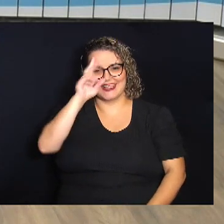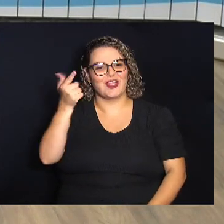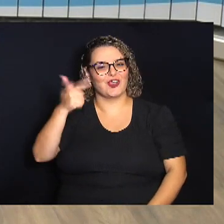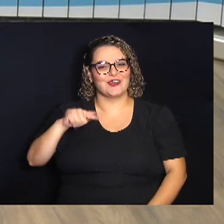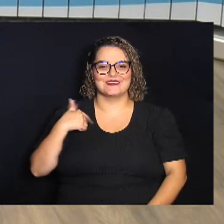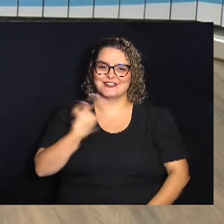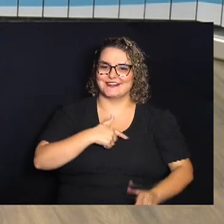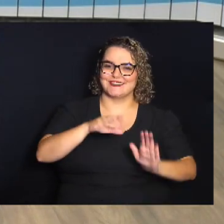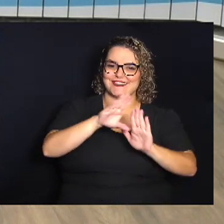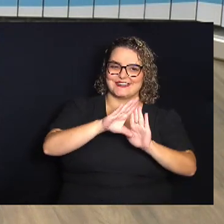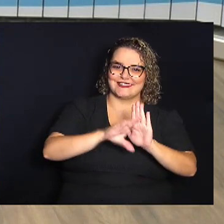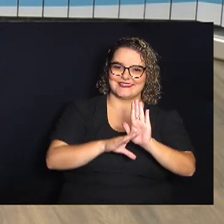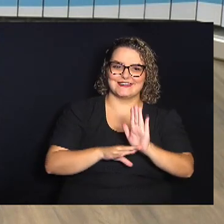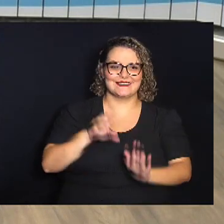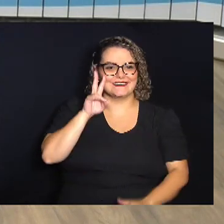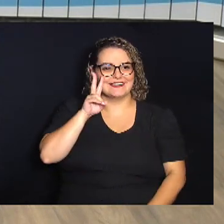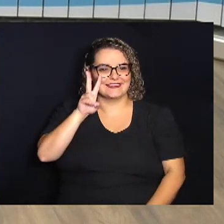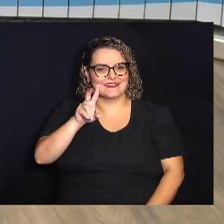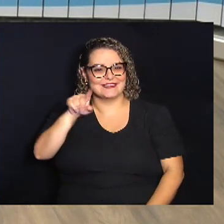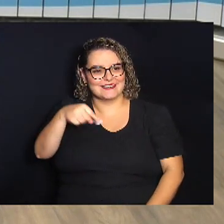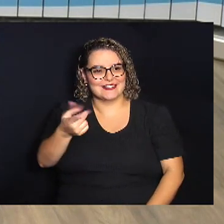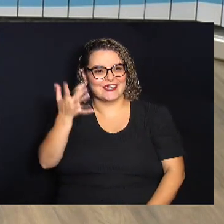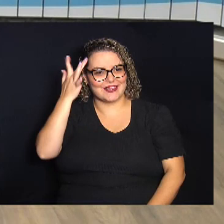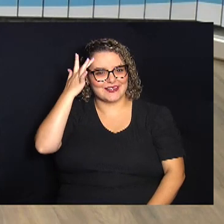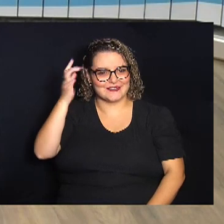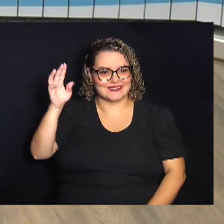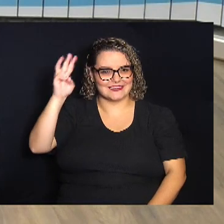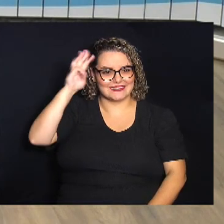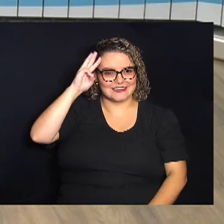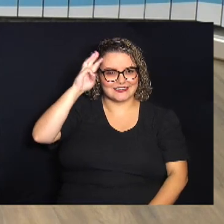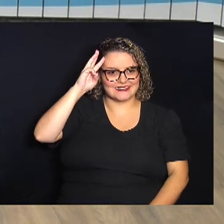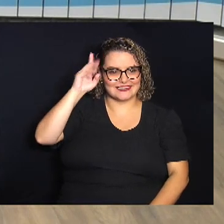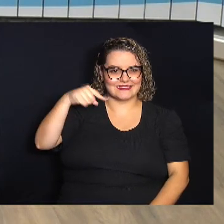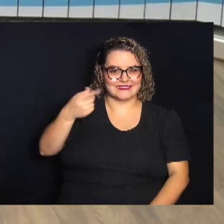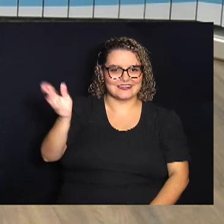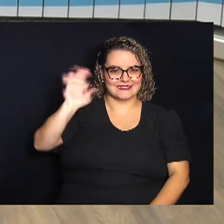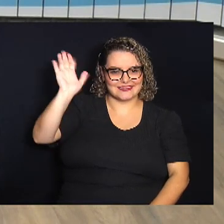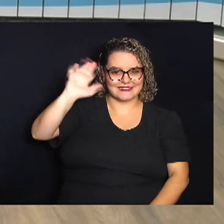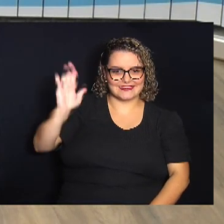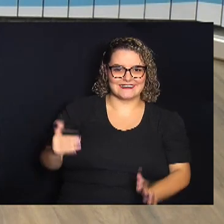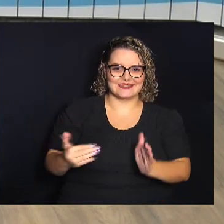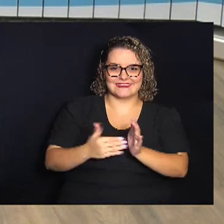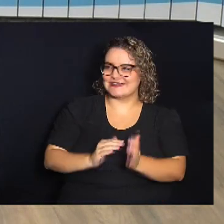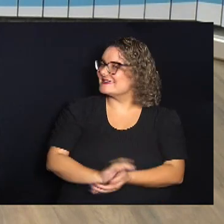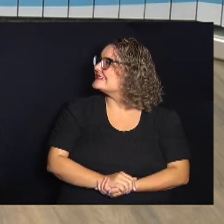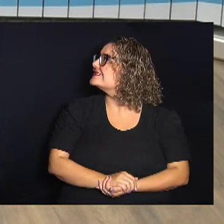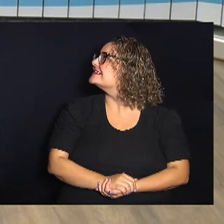nossa programação e nos vemos amanhã na terça-feira. Até lá. Tchau, tchau.